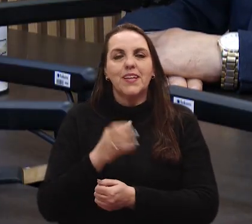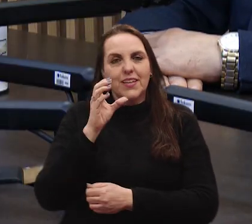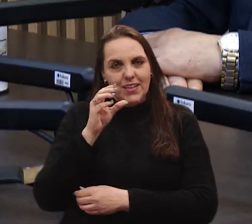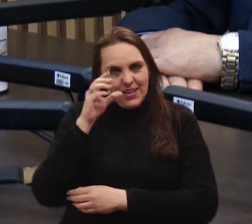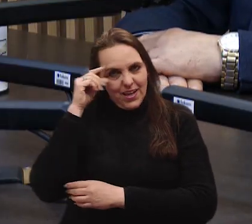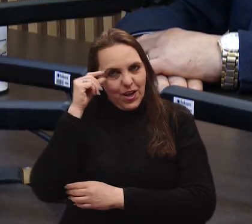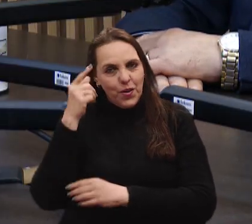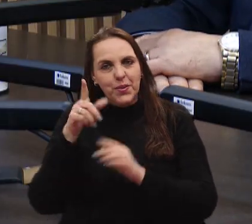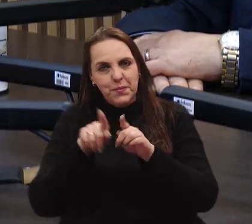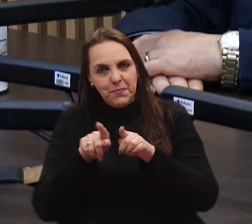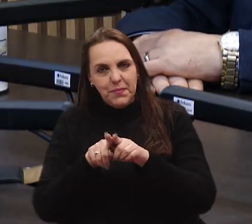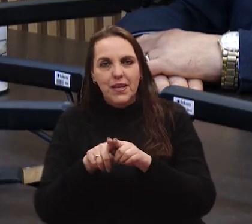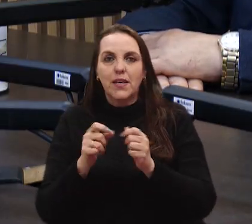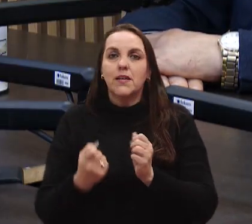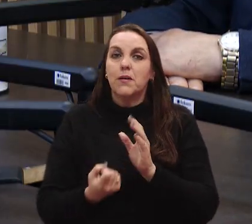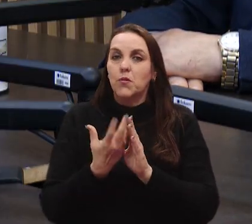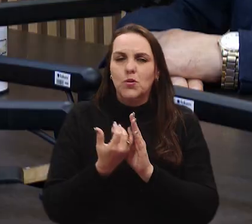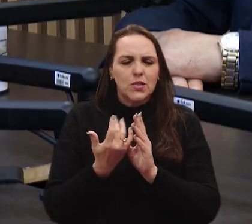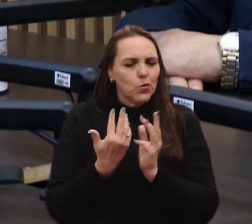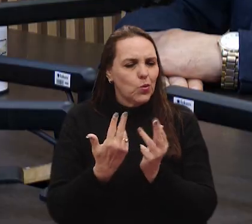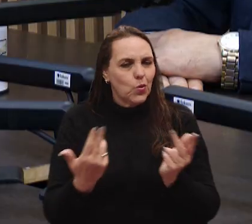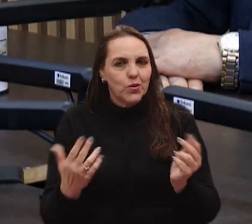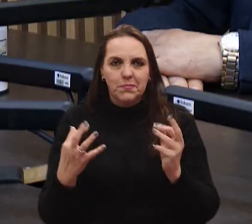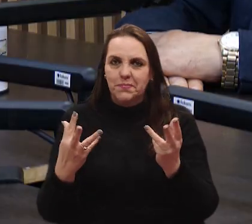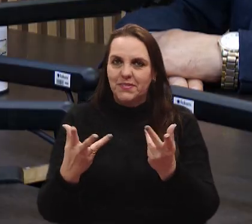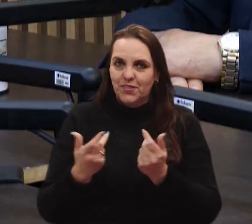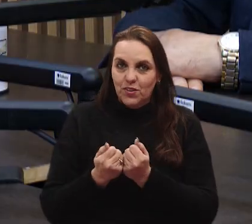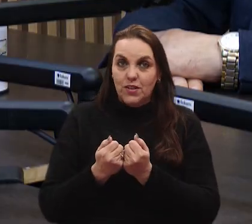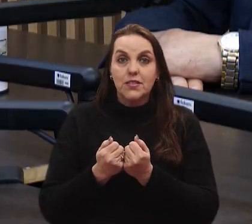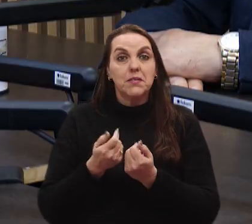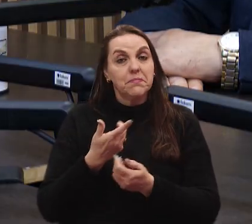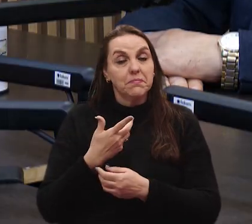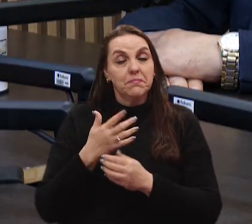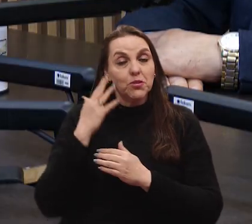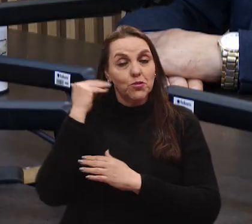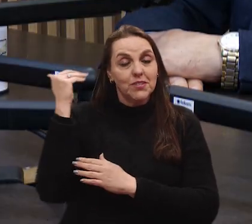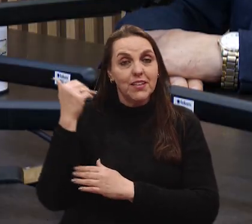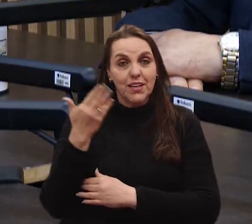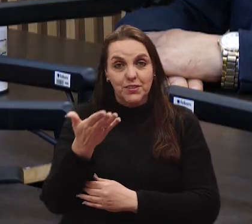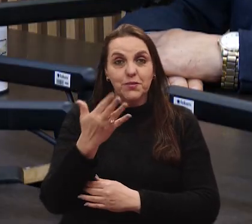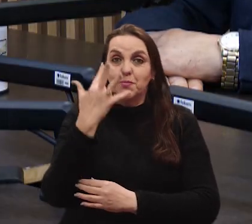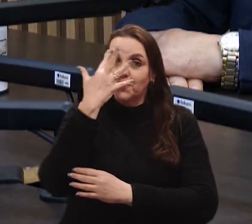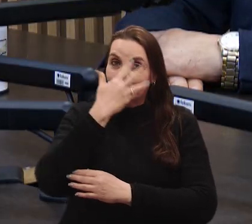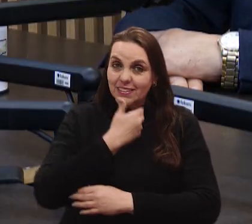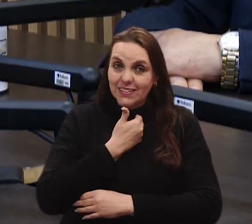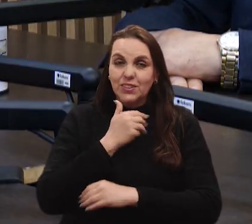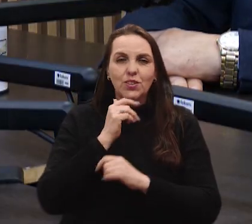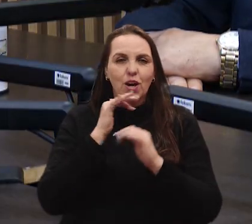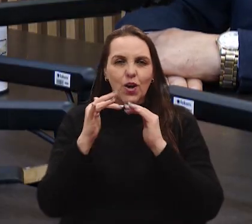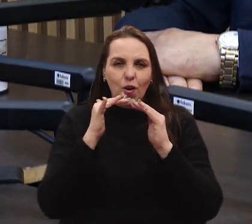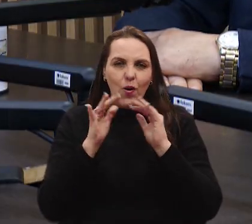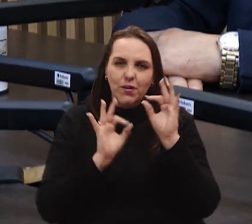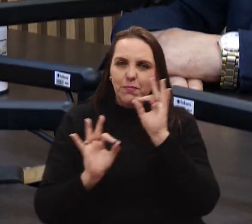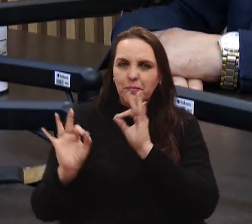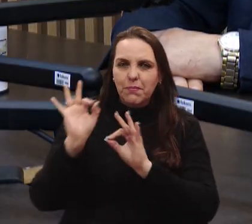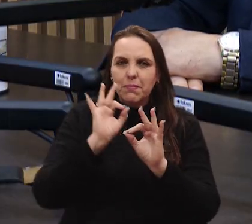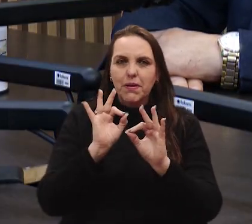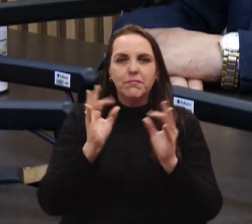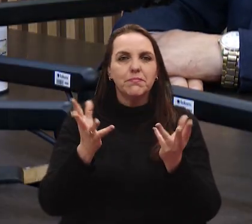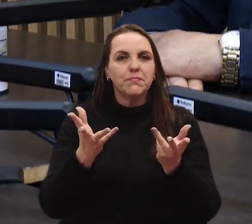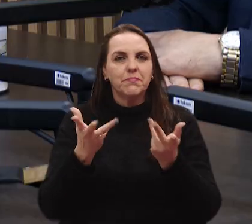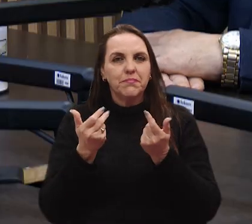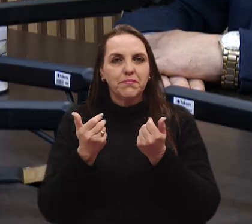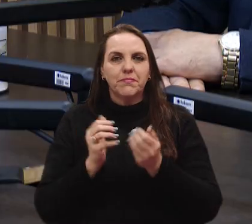produção maravilhosa aqui. E desejar sucesso nesse layout, está muito bonito mesmo. Né, acertar as cores ali, tá